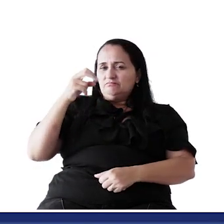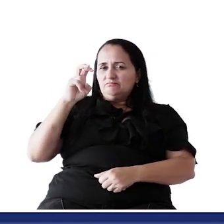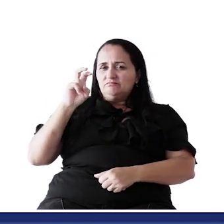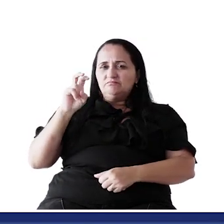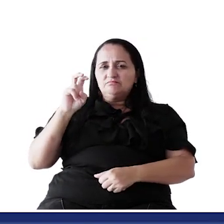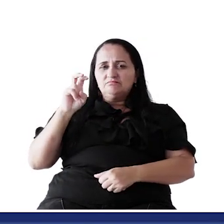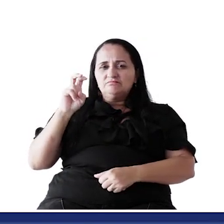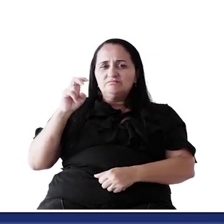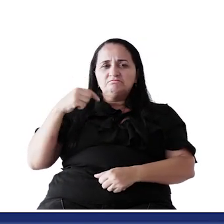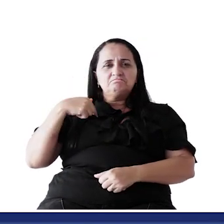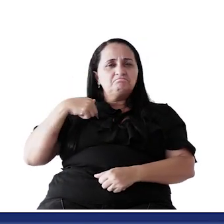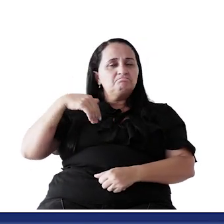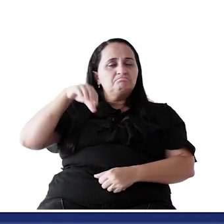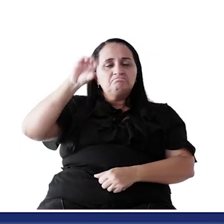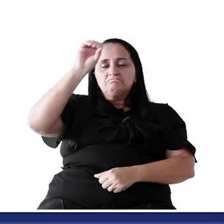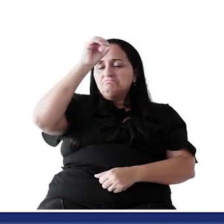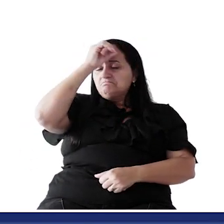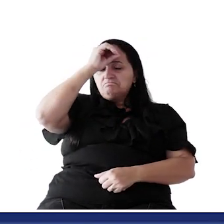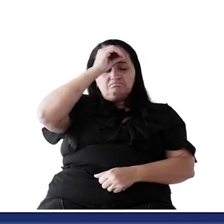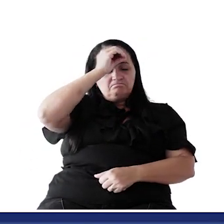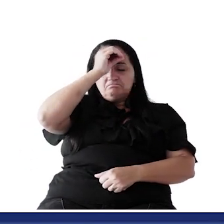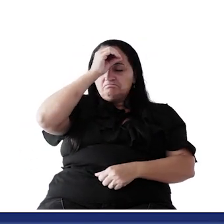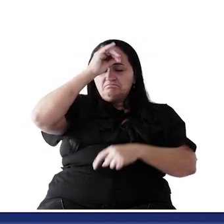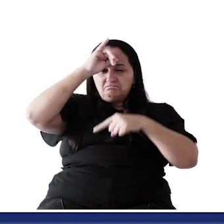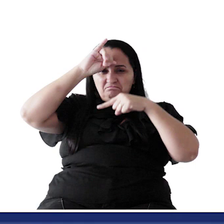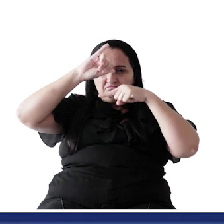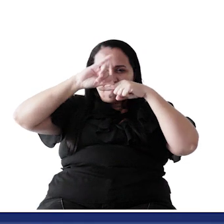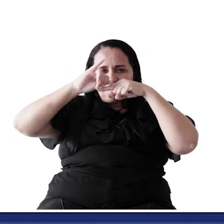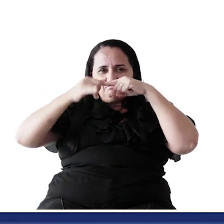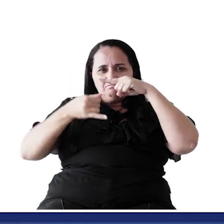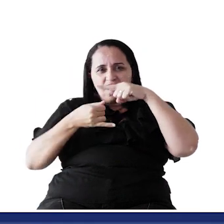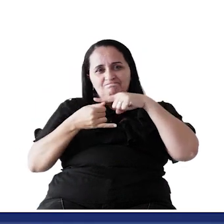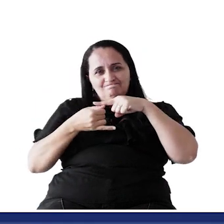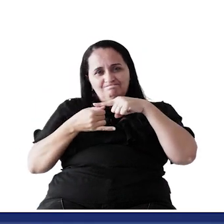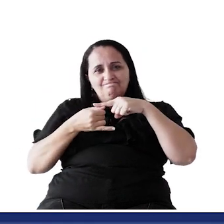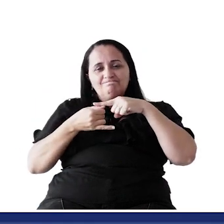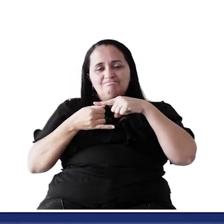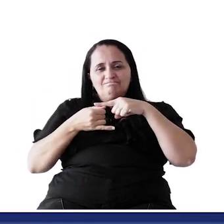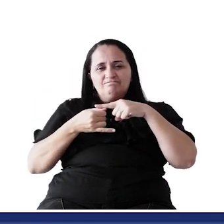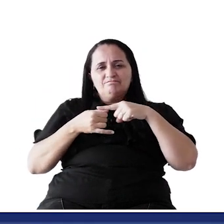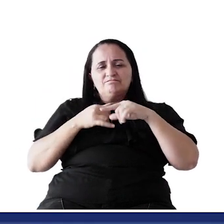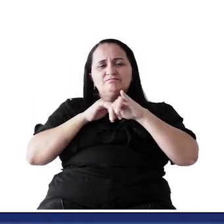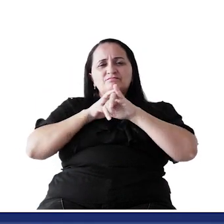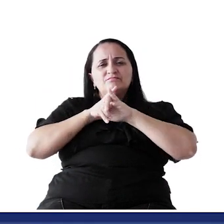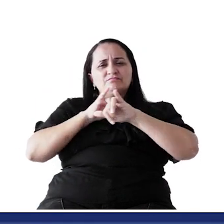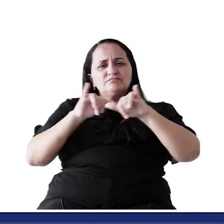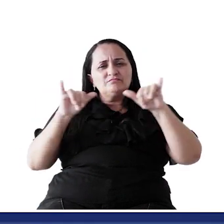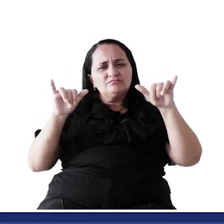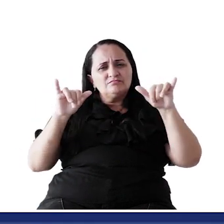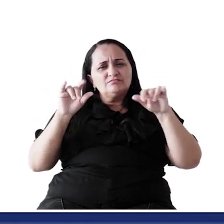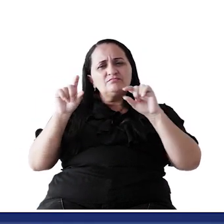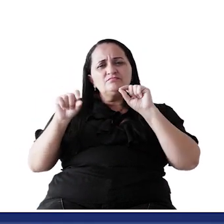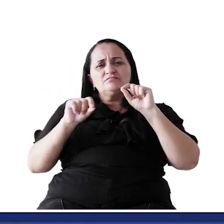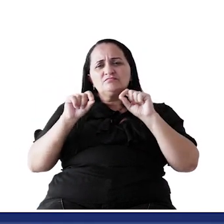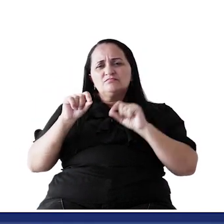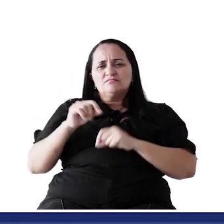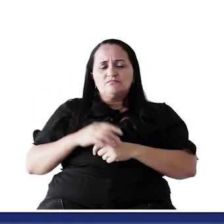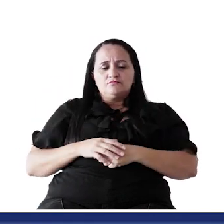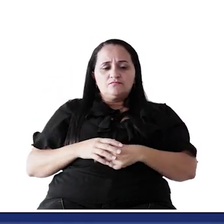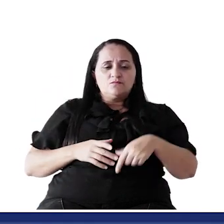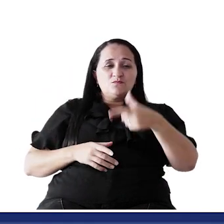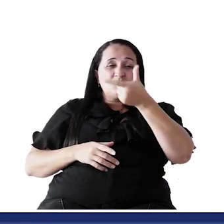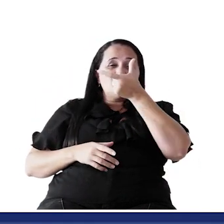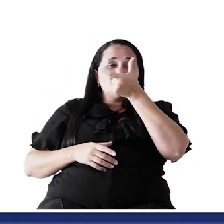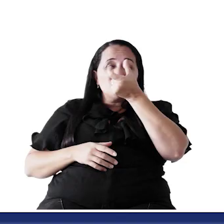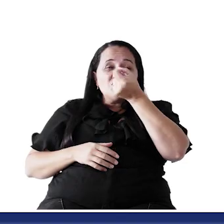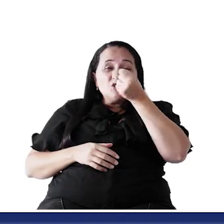não entendem fração. E lá na nossa notícia, ele dizia que é 2/3 de 20